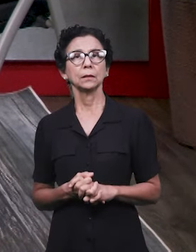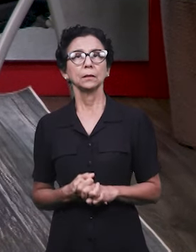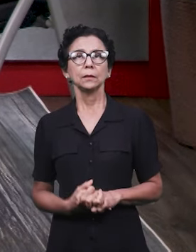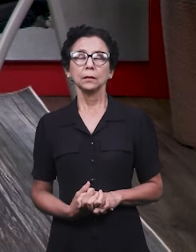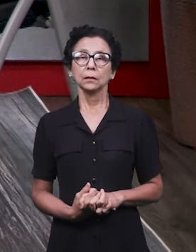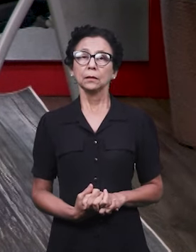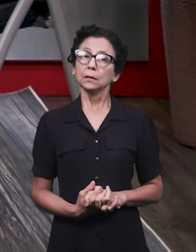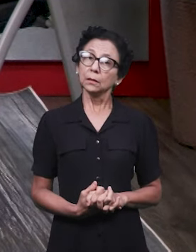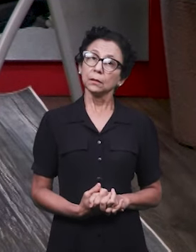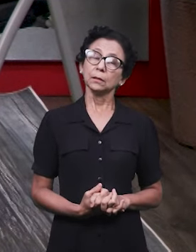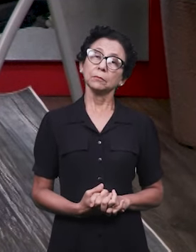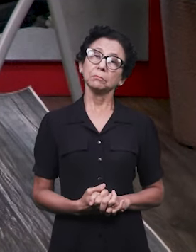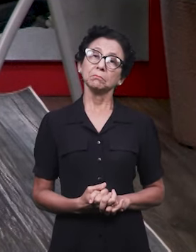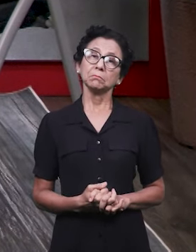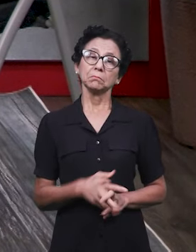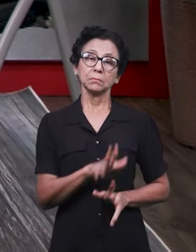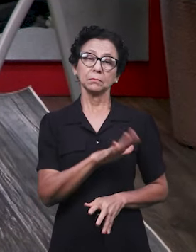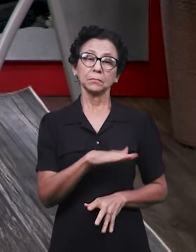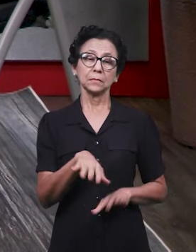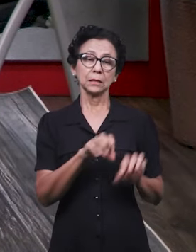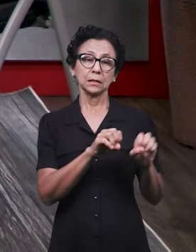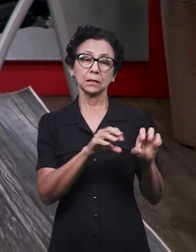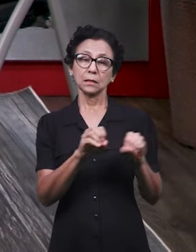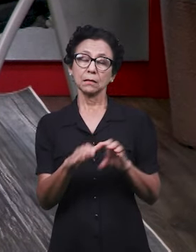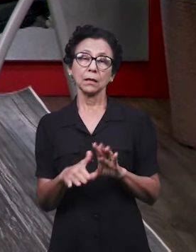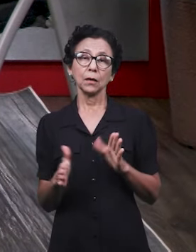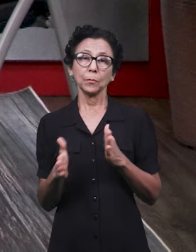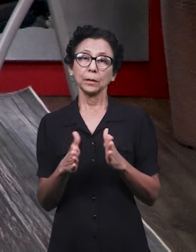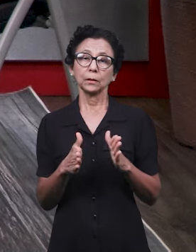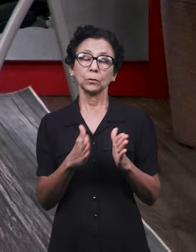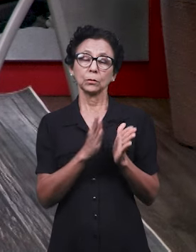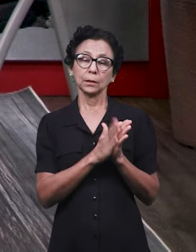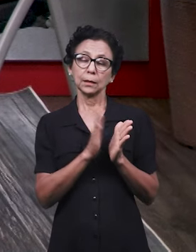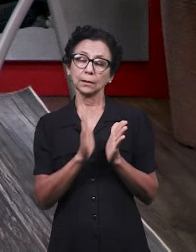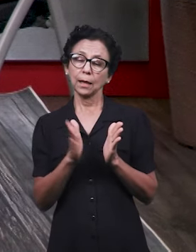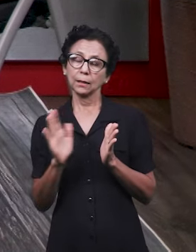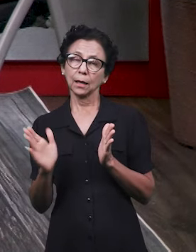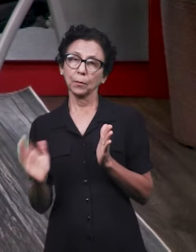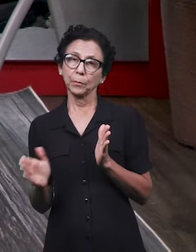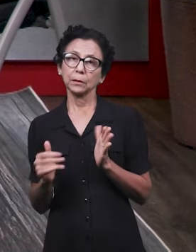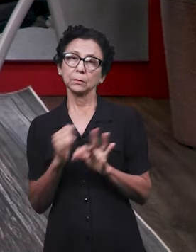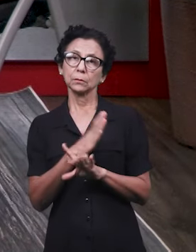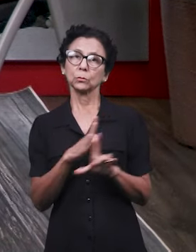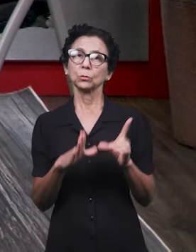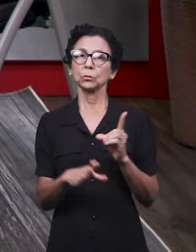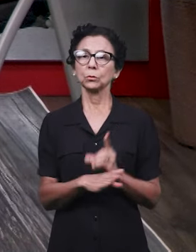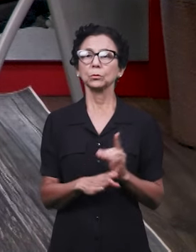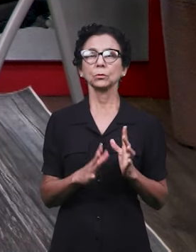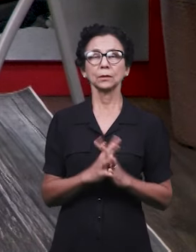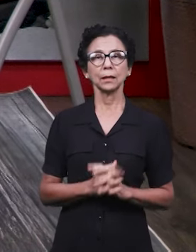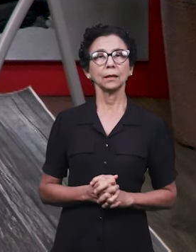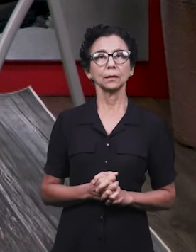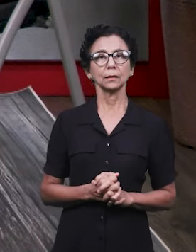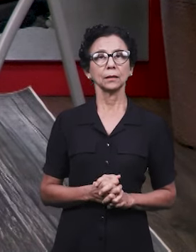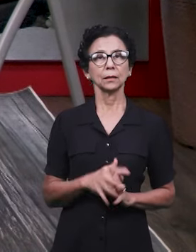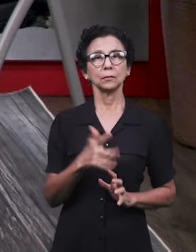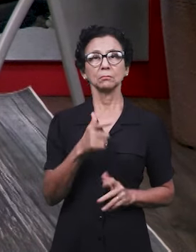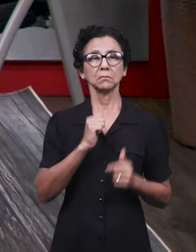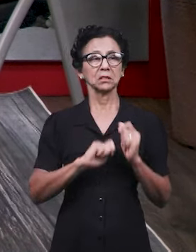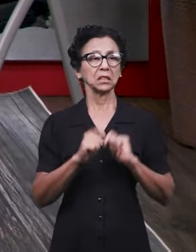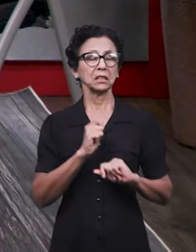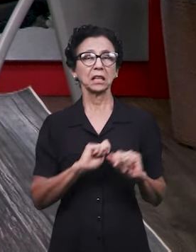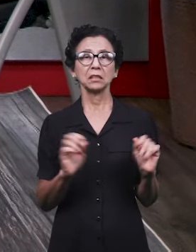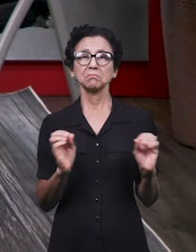culto. Muito bom. Eles não vão ficar com aquela ansiedade quando chegar as etapas, os momentos, isso, né? Isso mesmo. E também nós temos no site,